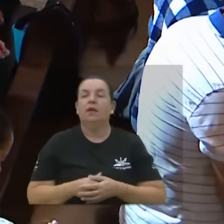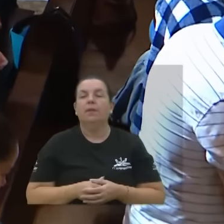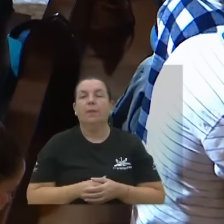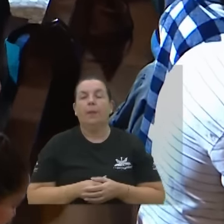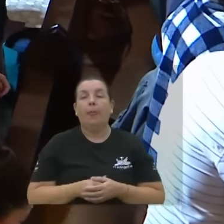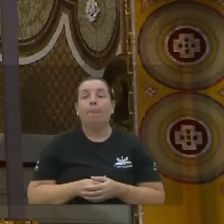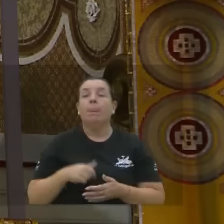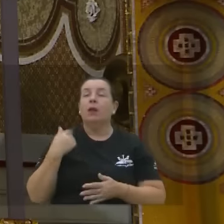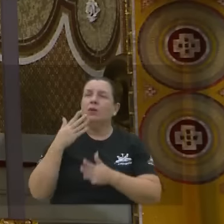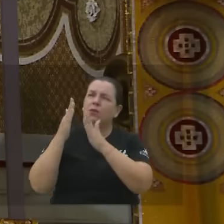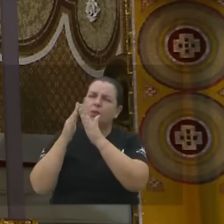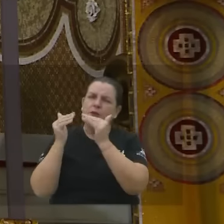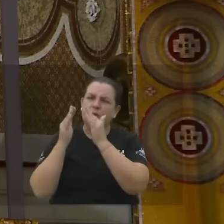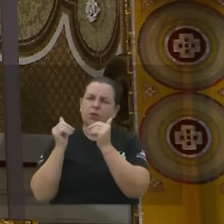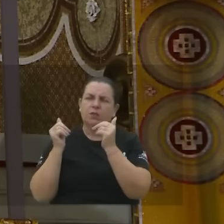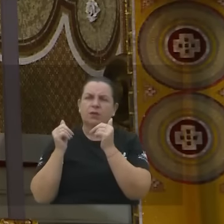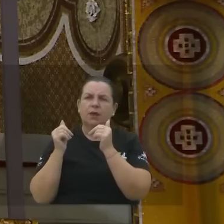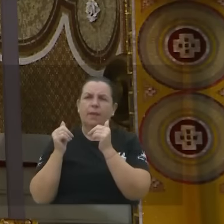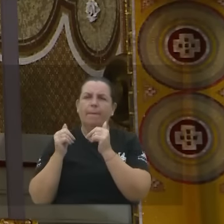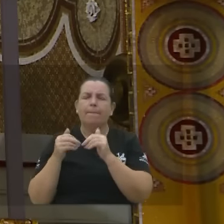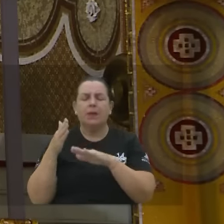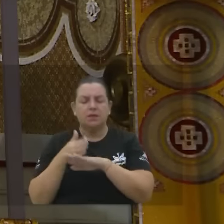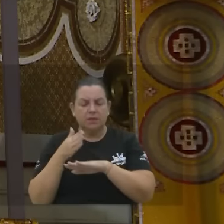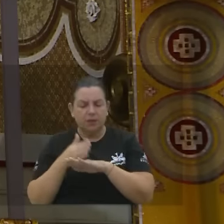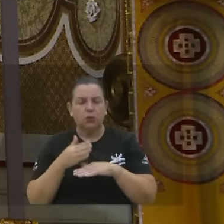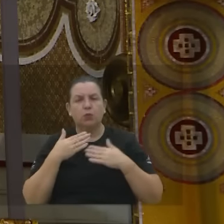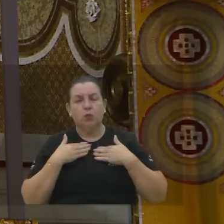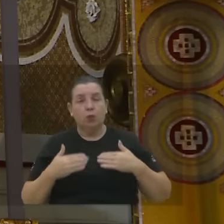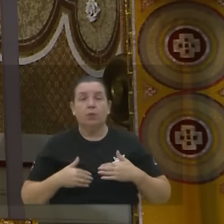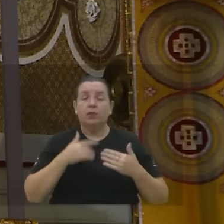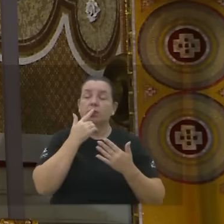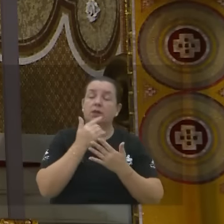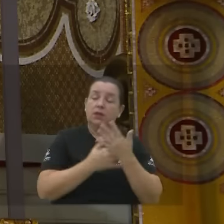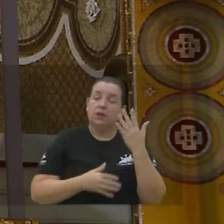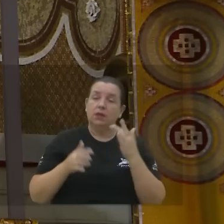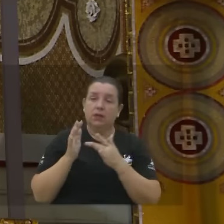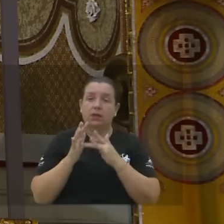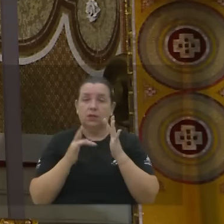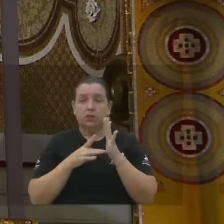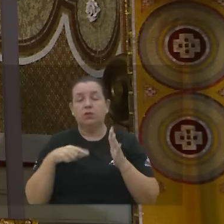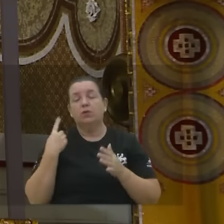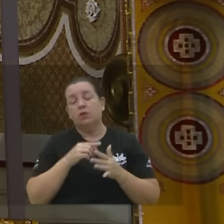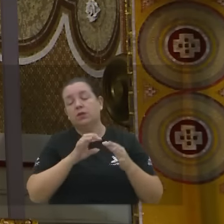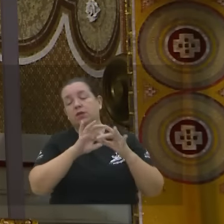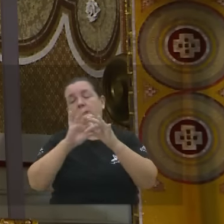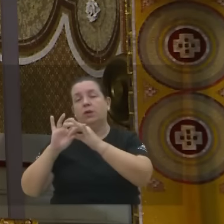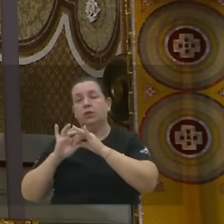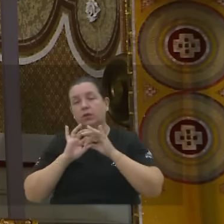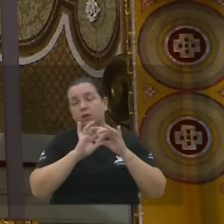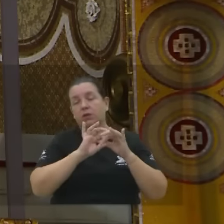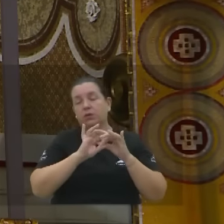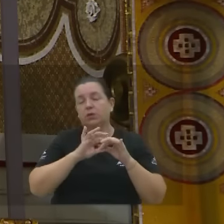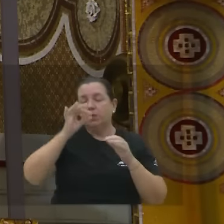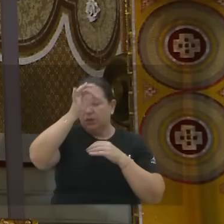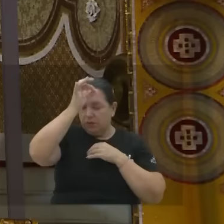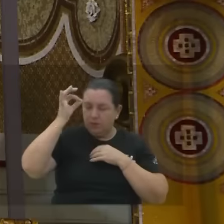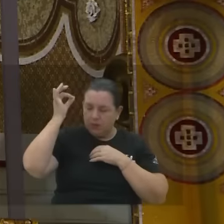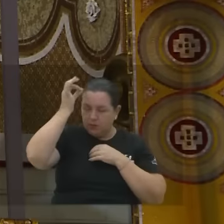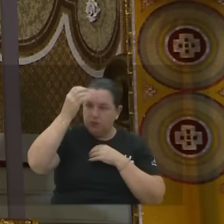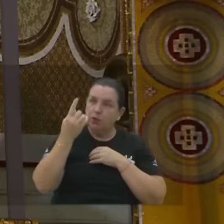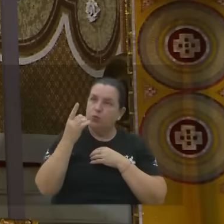oferta. Suplicantes vos pedimos que, participando do corpo e o sangue de Cristo, sejamos reunidos pelo